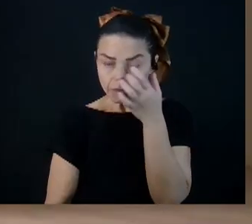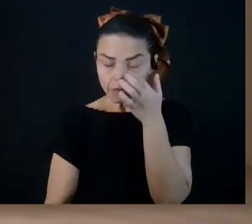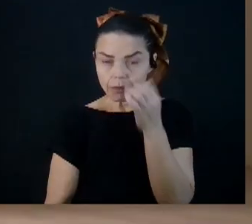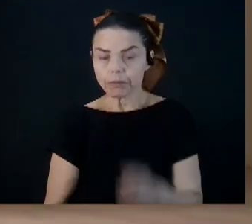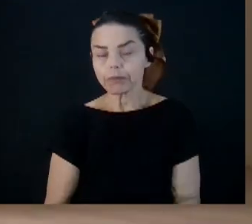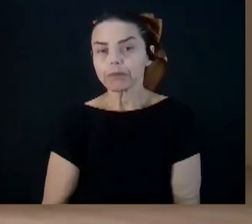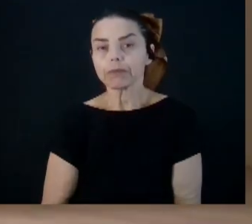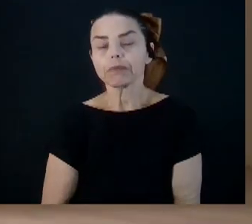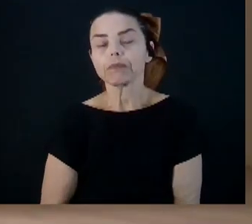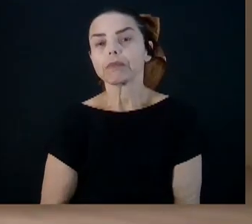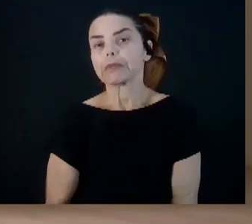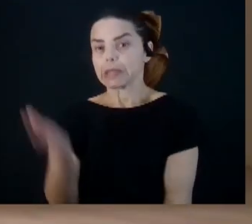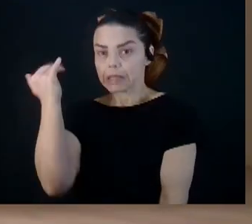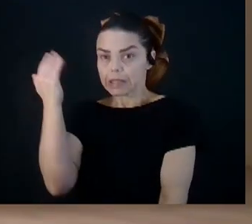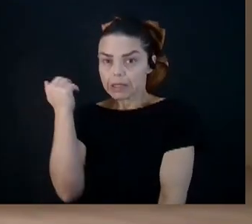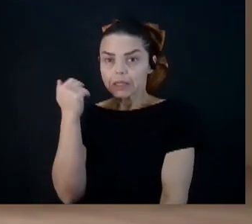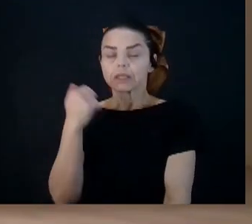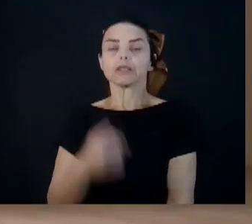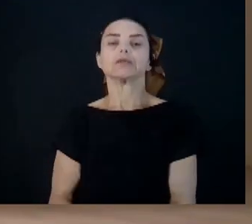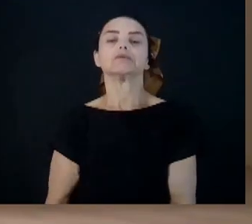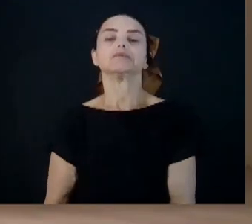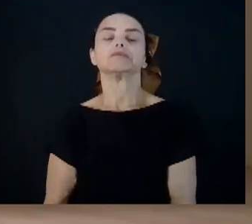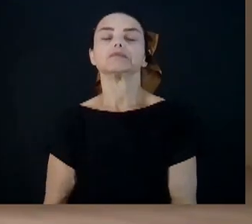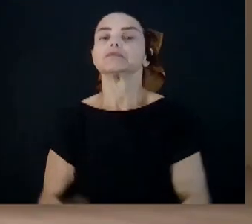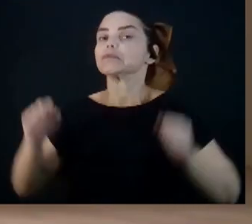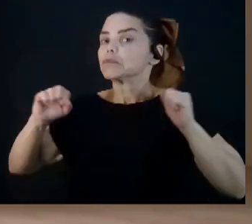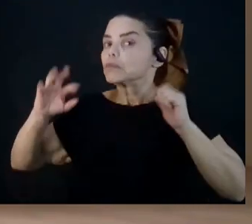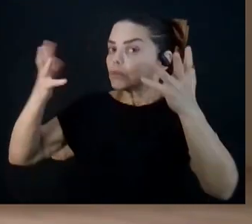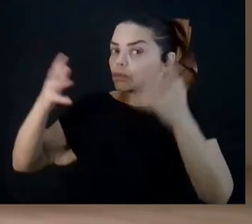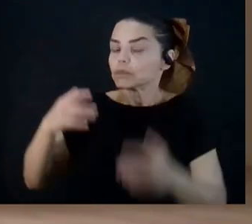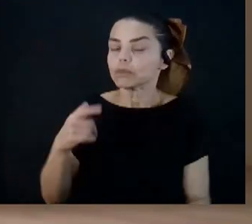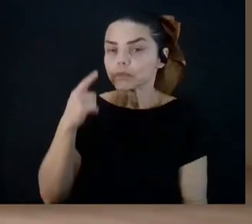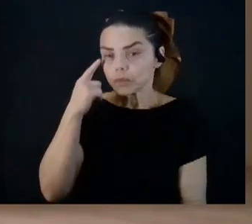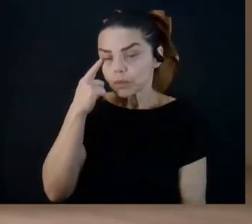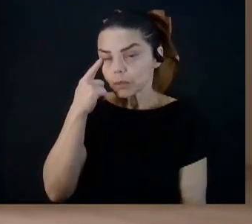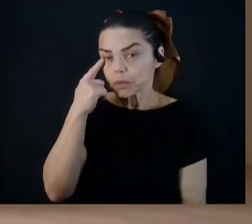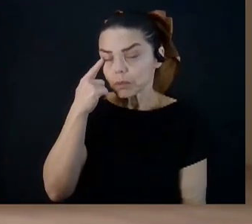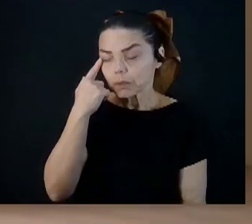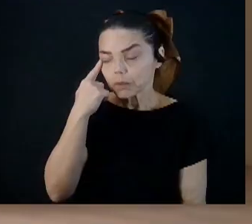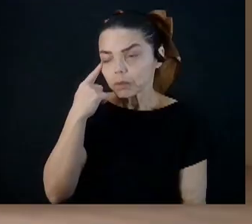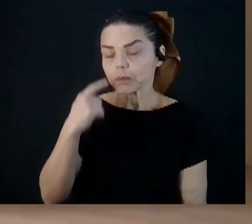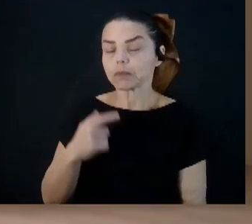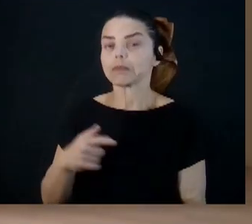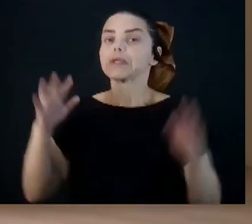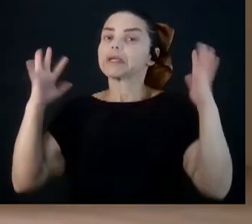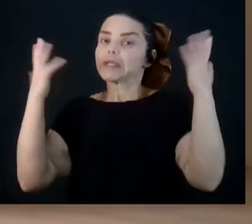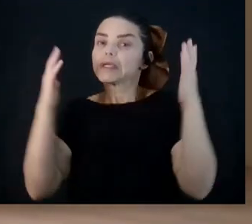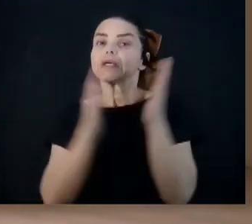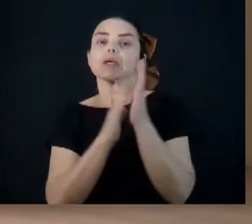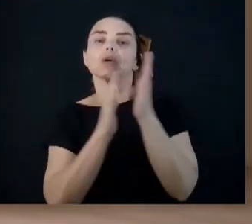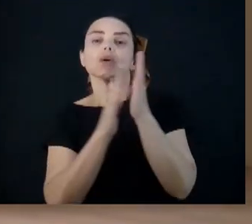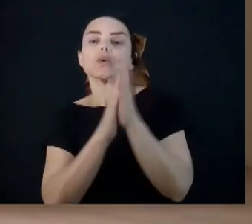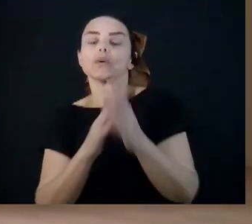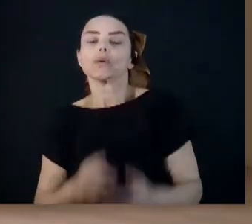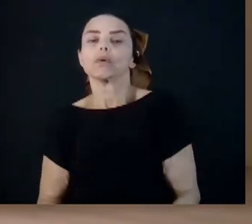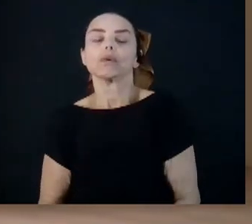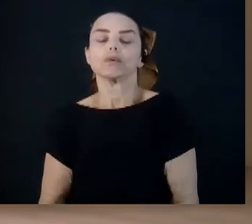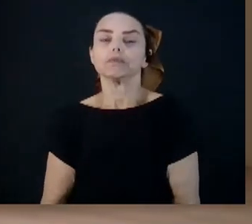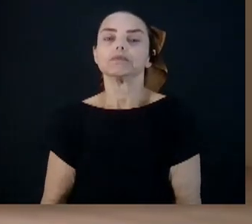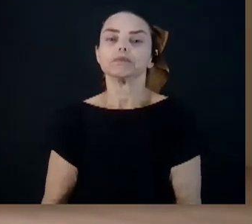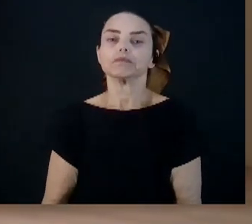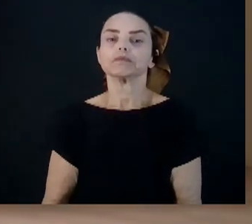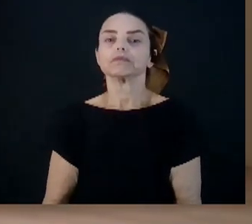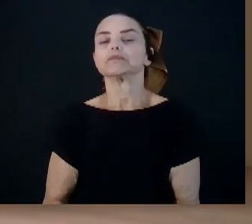Na época eles fizeram uma festa aqui, em comemoração dos